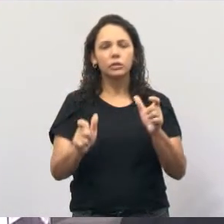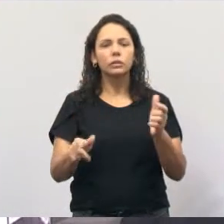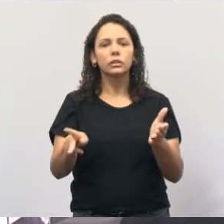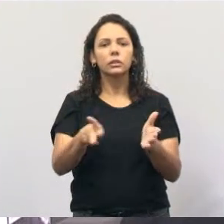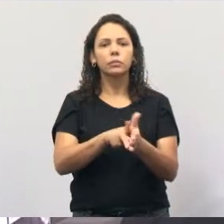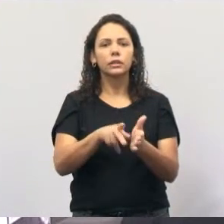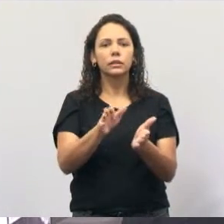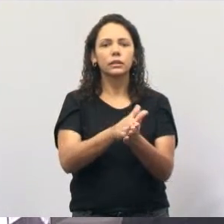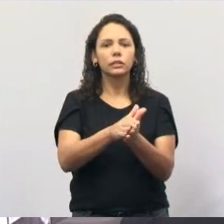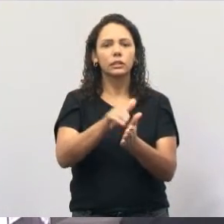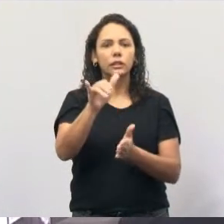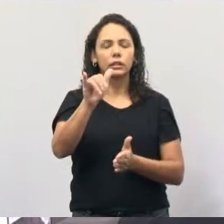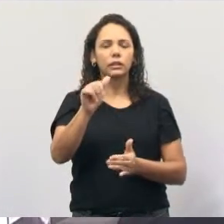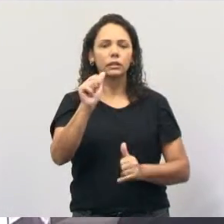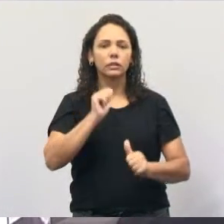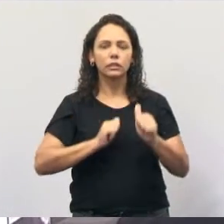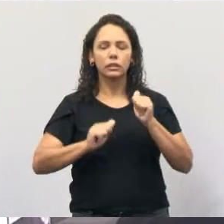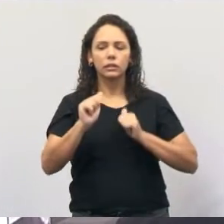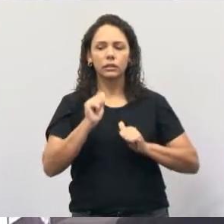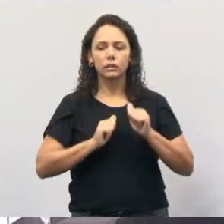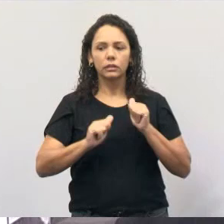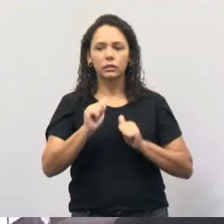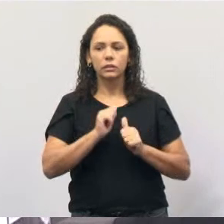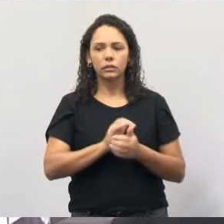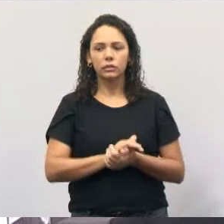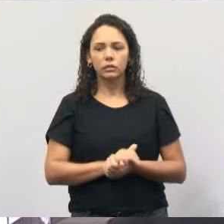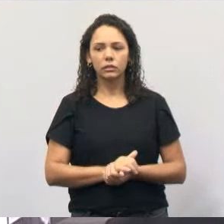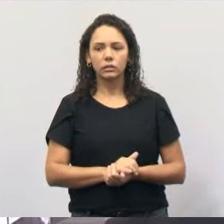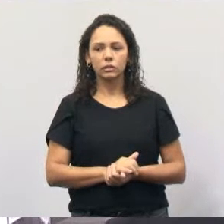jacareienses. Substitutivo: institui o prêmio